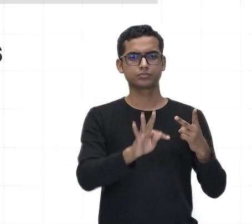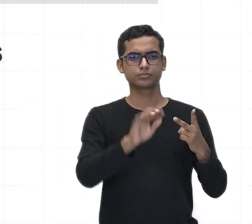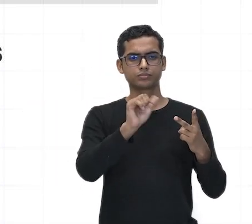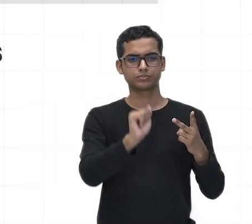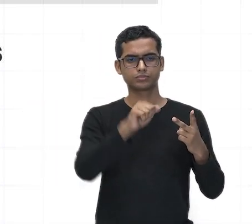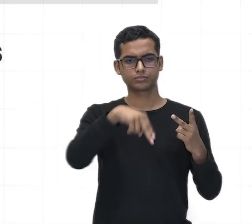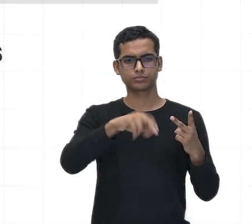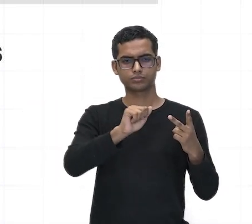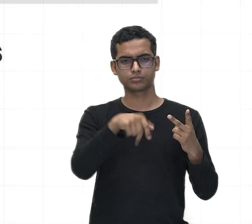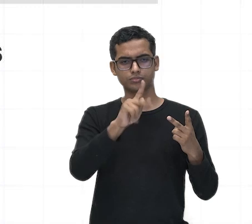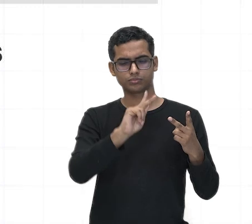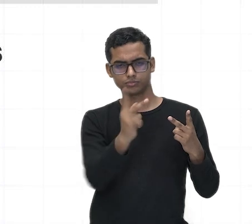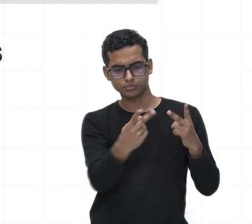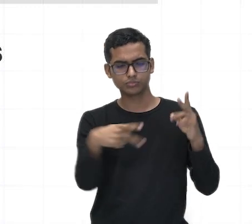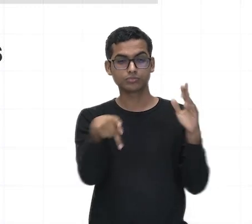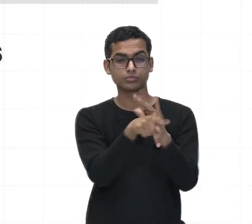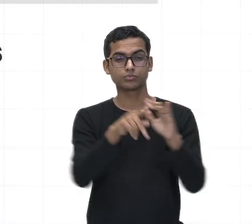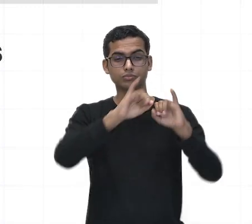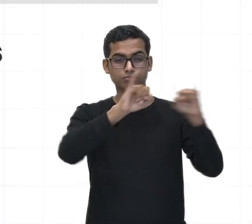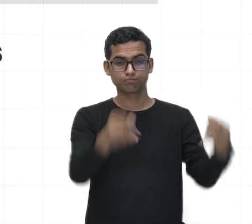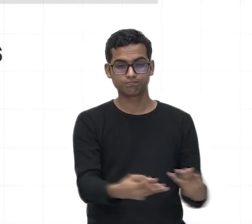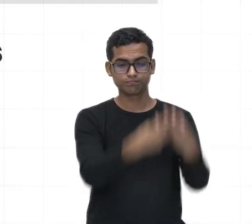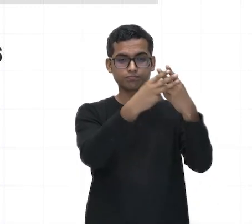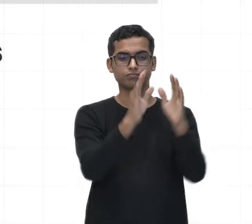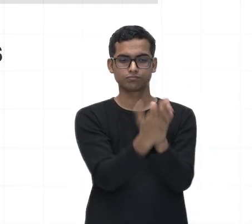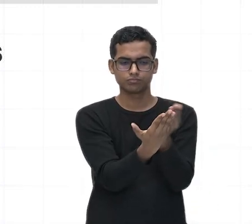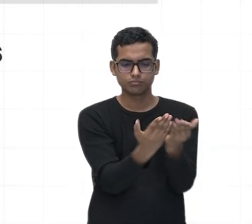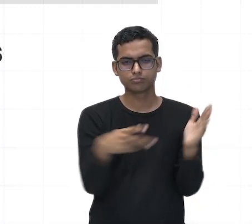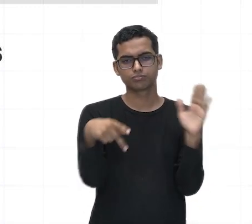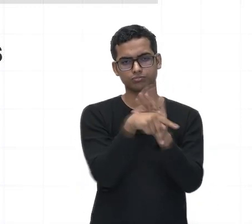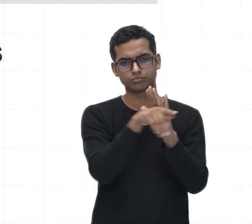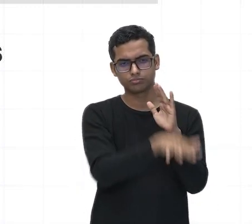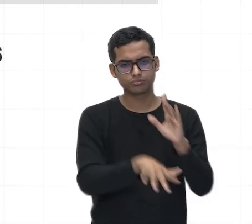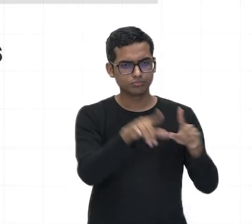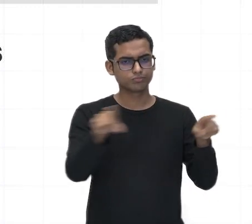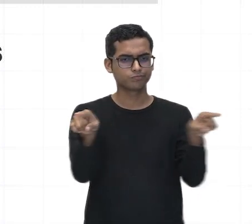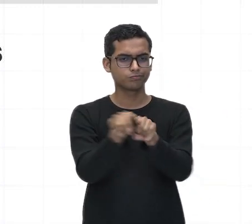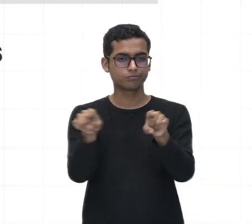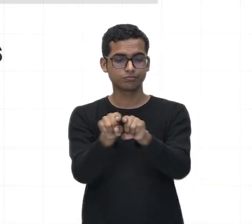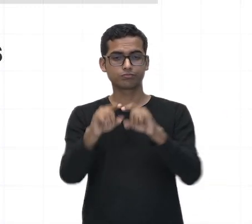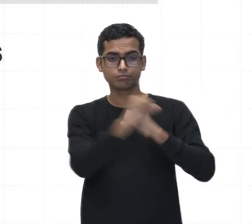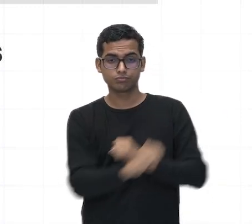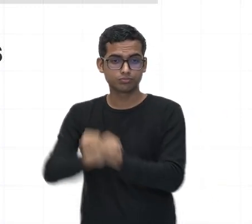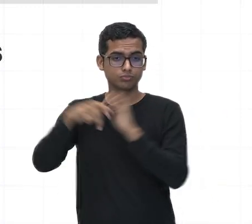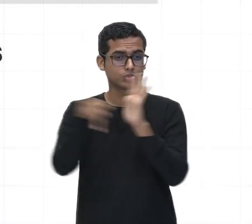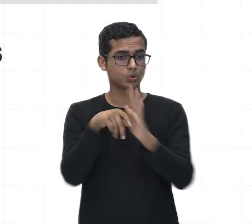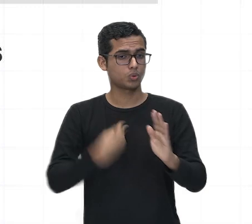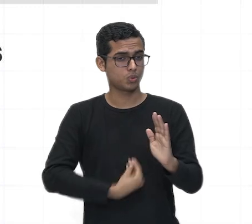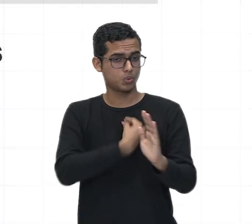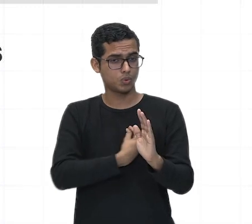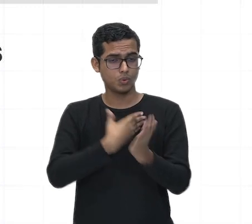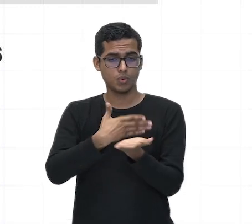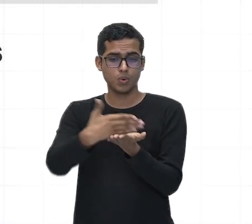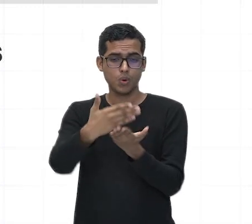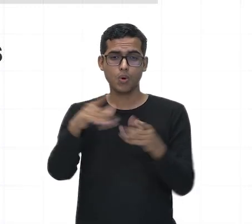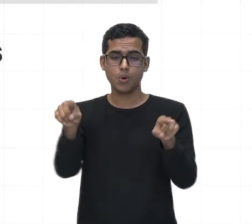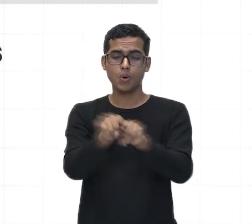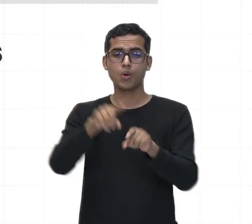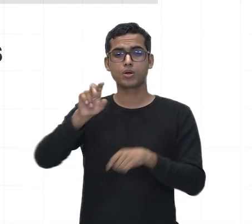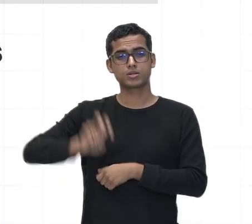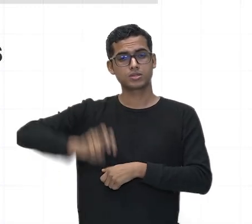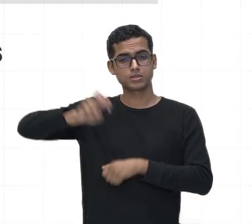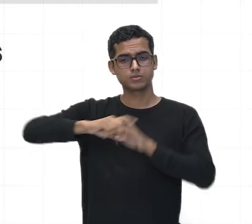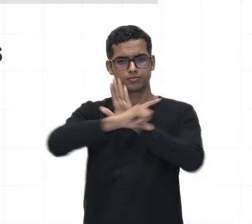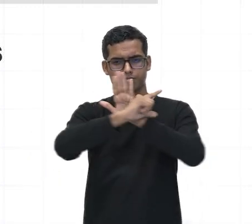livros sagrados, né, várias, em que se defende a vida, a começar na Tanakh